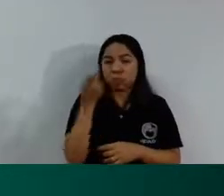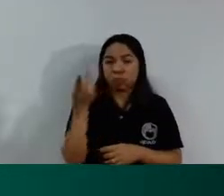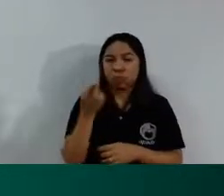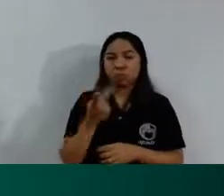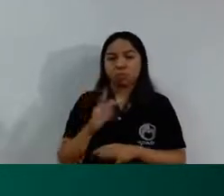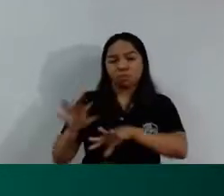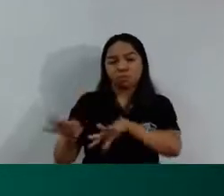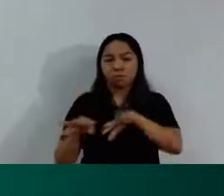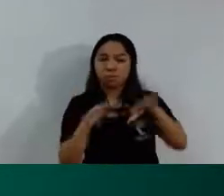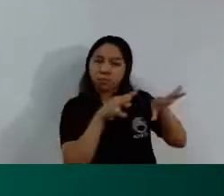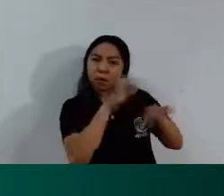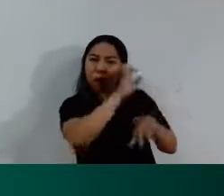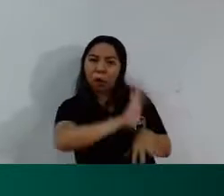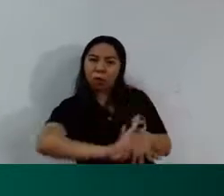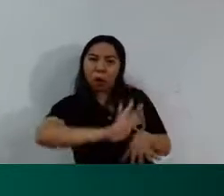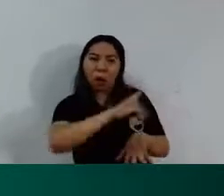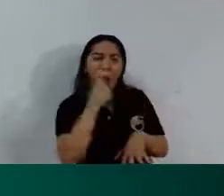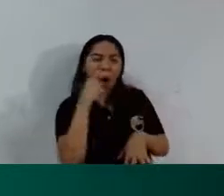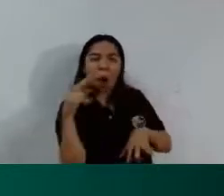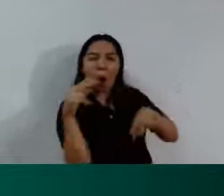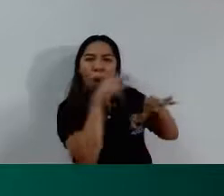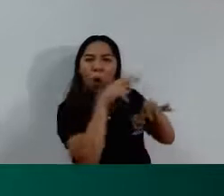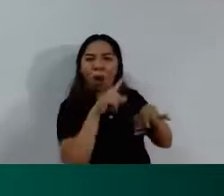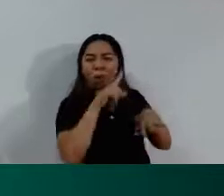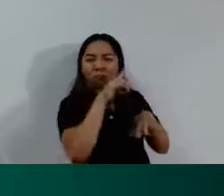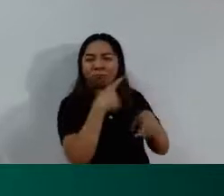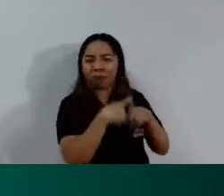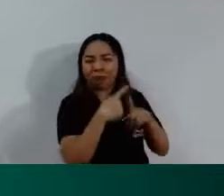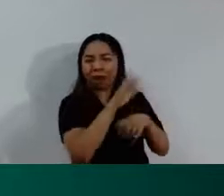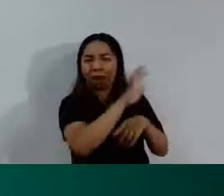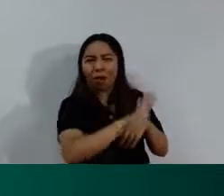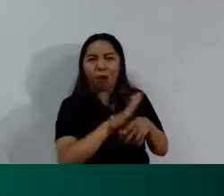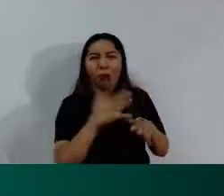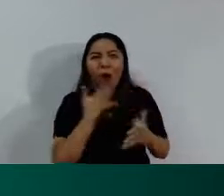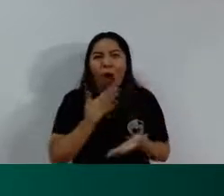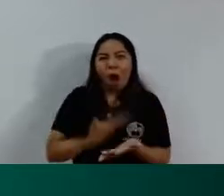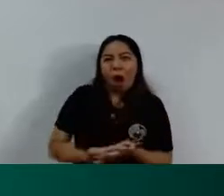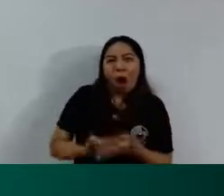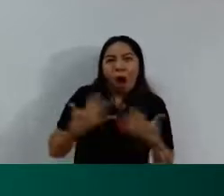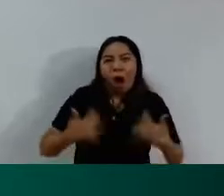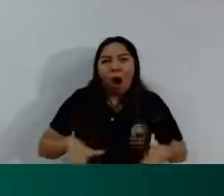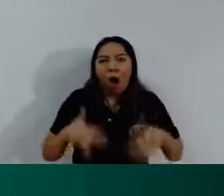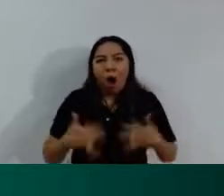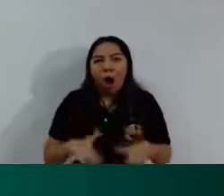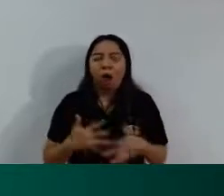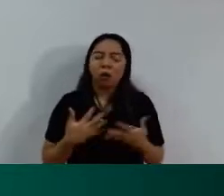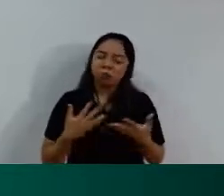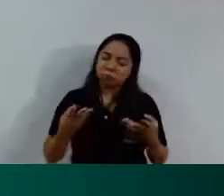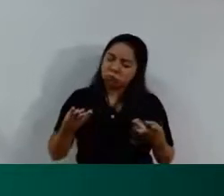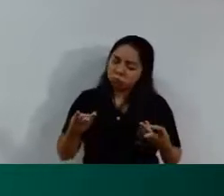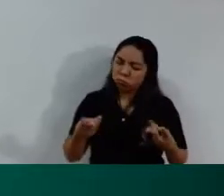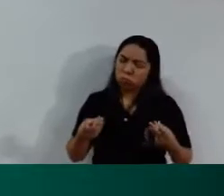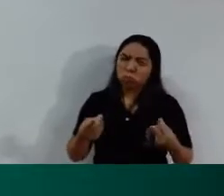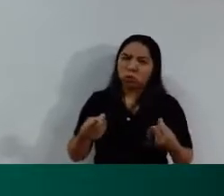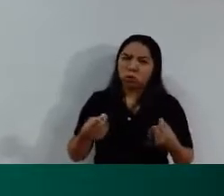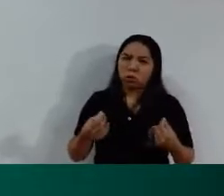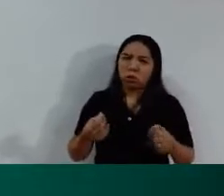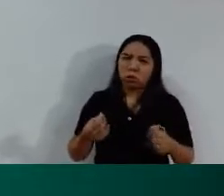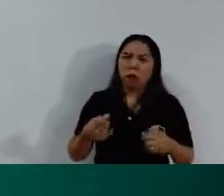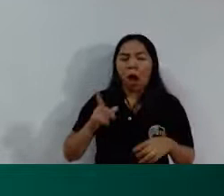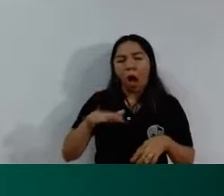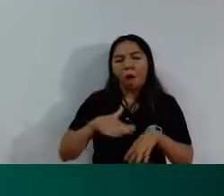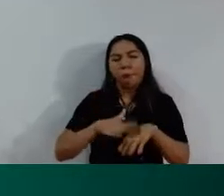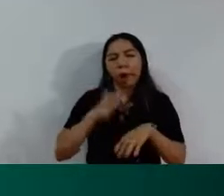todo mundo se voltou para lá e todo mundo ficou vendo olha lá e tal e aí estamos chocadas com aquilo fiz a conta é mais de